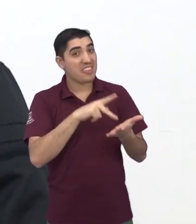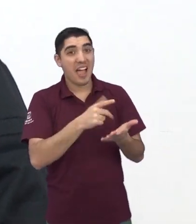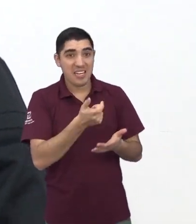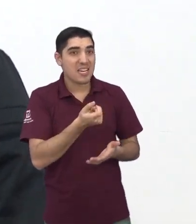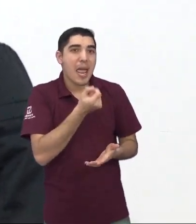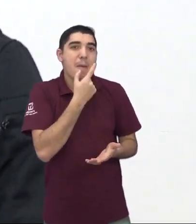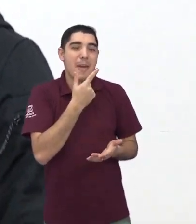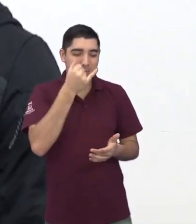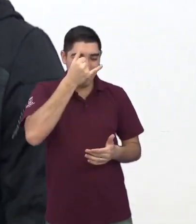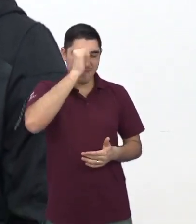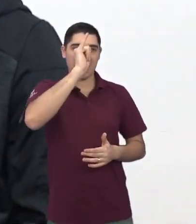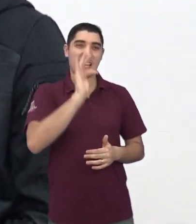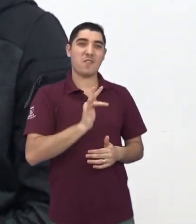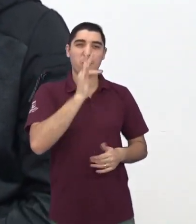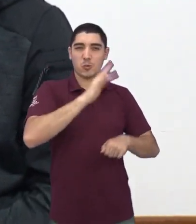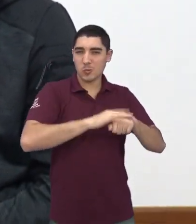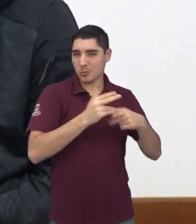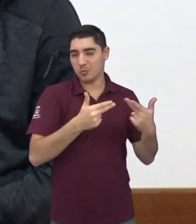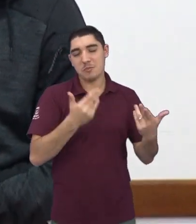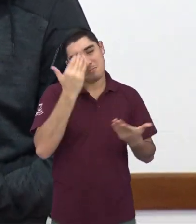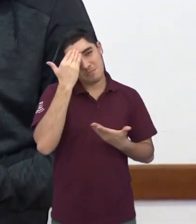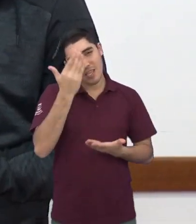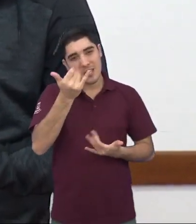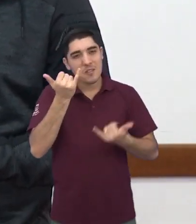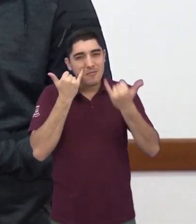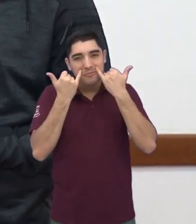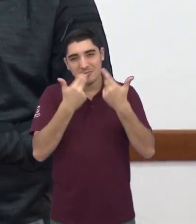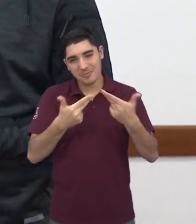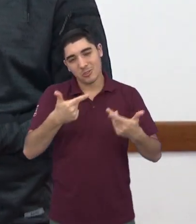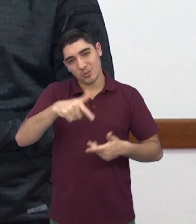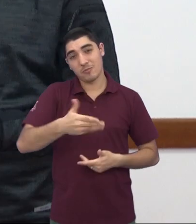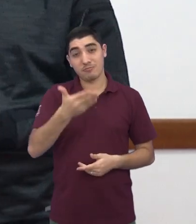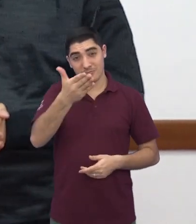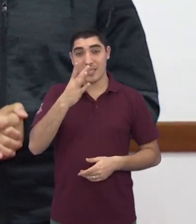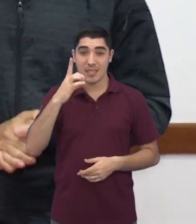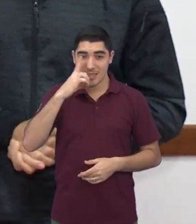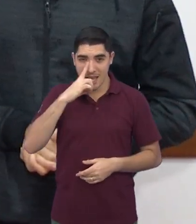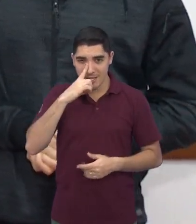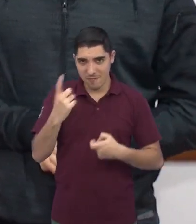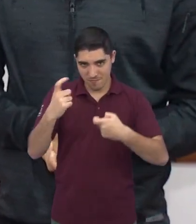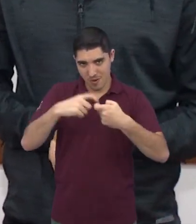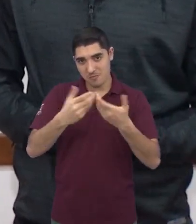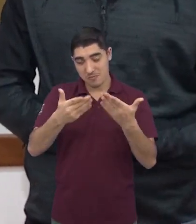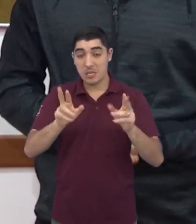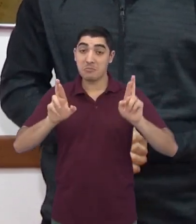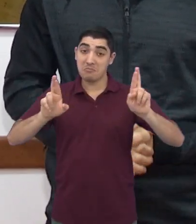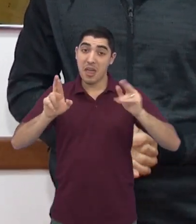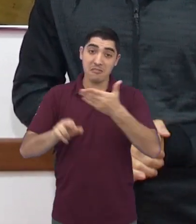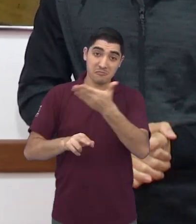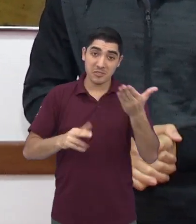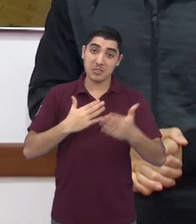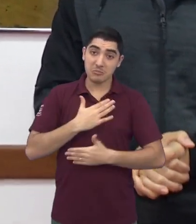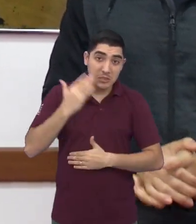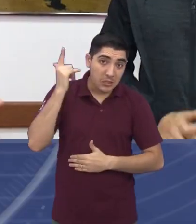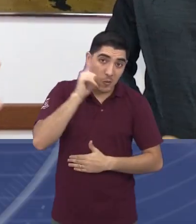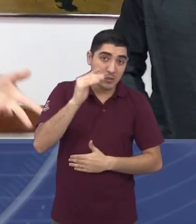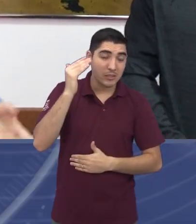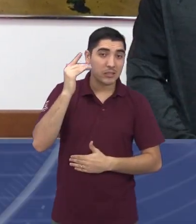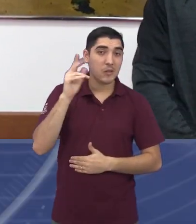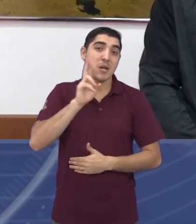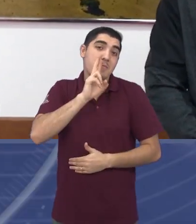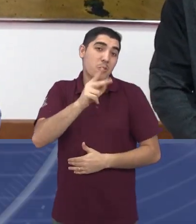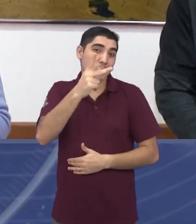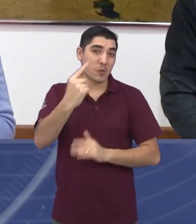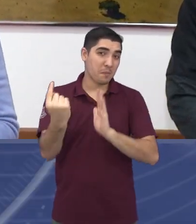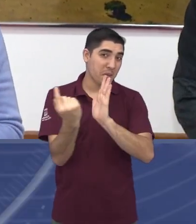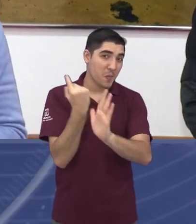remédio e prevenção, né, Wesley? Muito obrigada pelas informações mais uma vez. E Dani, a gente volta então para o estúdio, espero que tenha sanado a sua